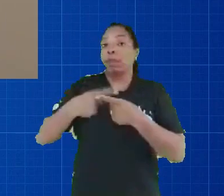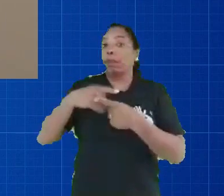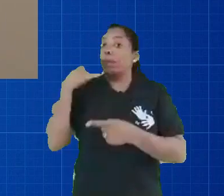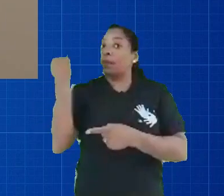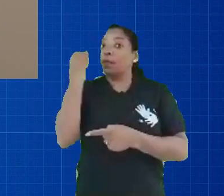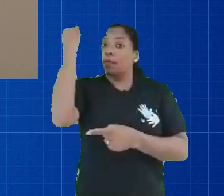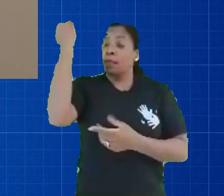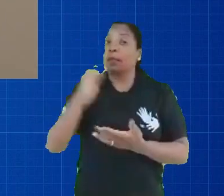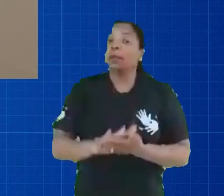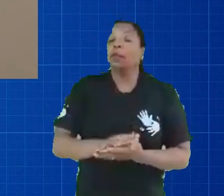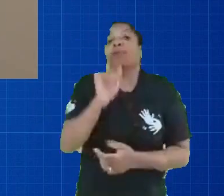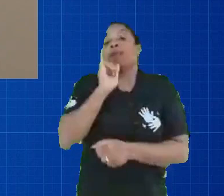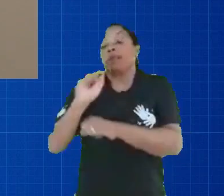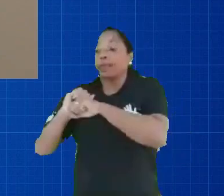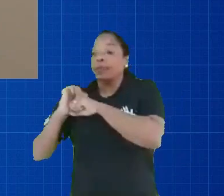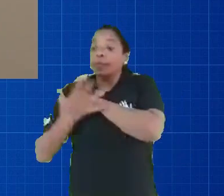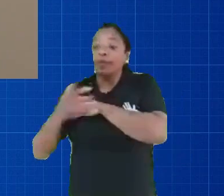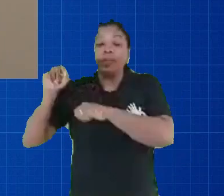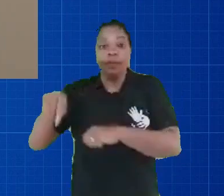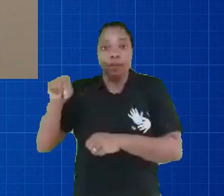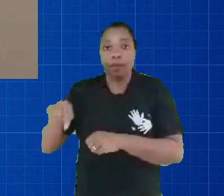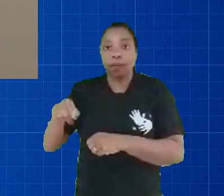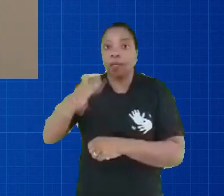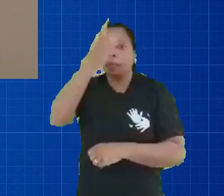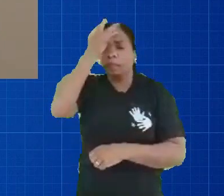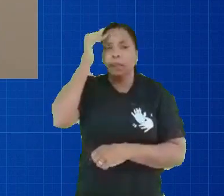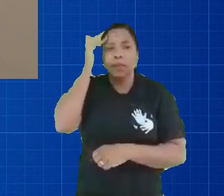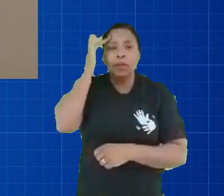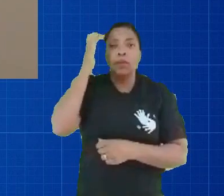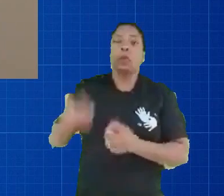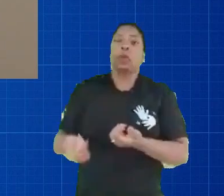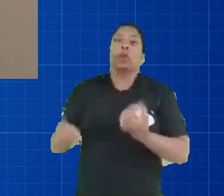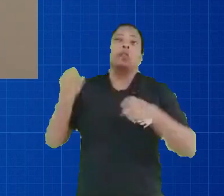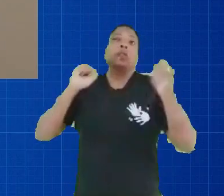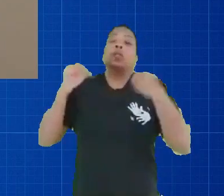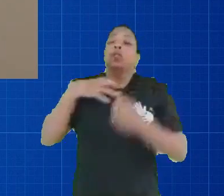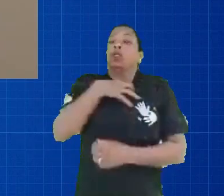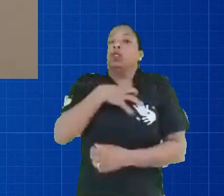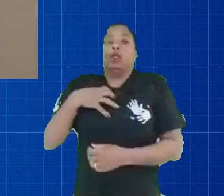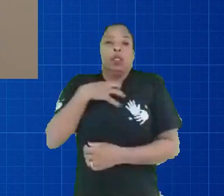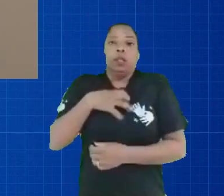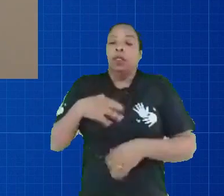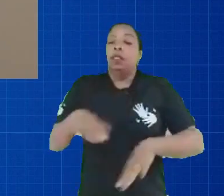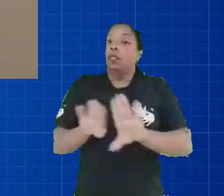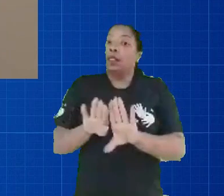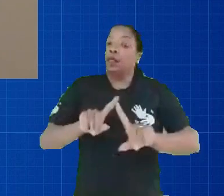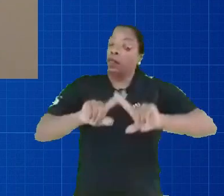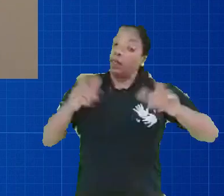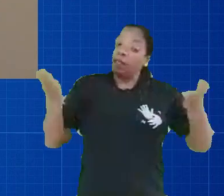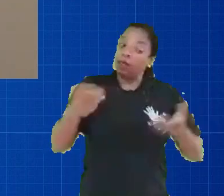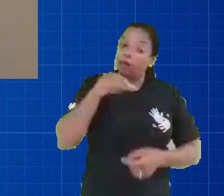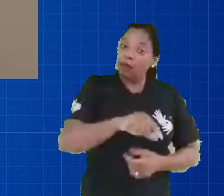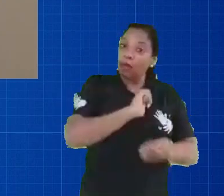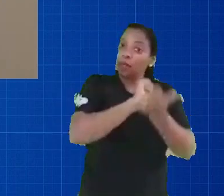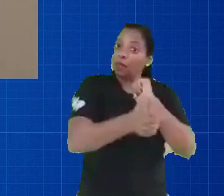por conta desse isolamento, da falta da importância que a atividade física ela tem para o bem-estar geral. Ok. A importância